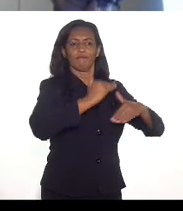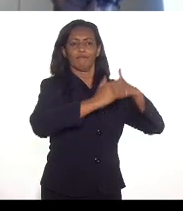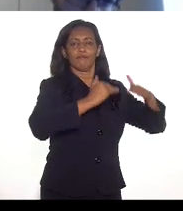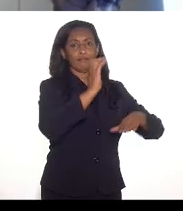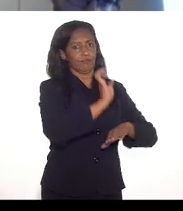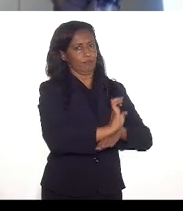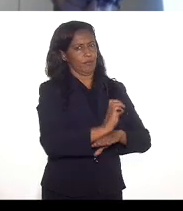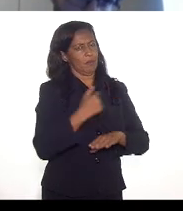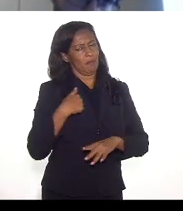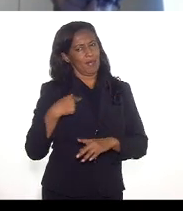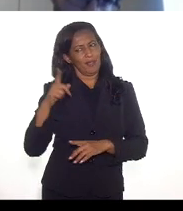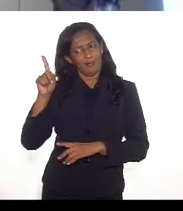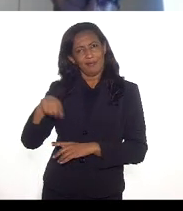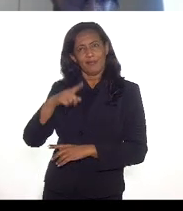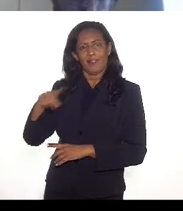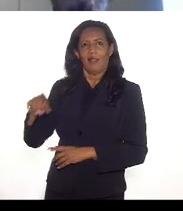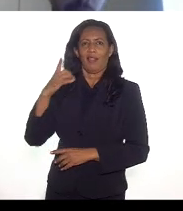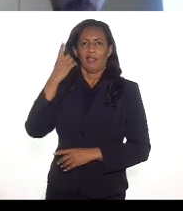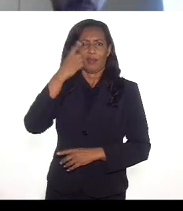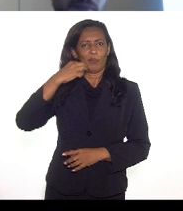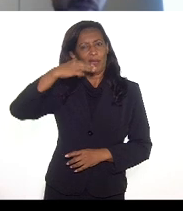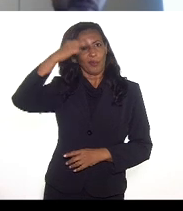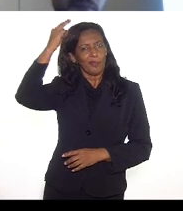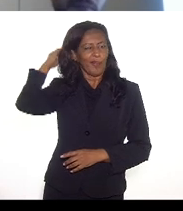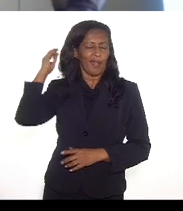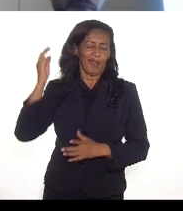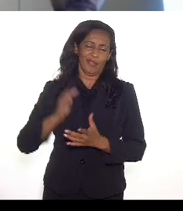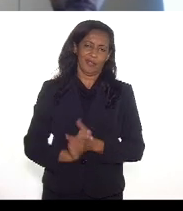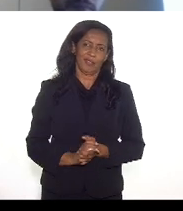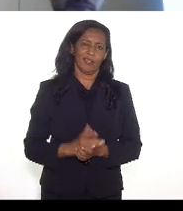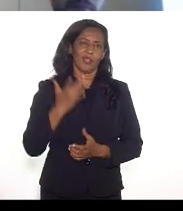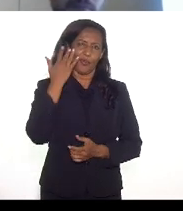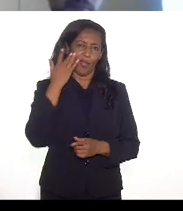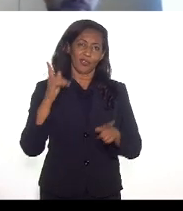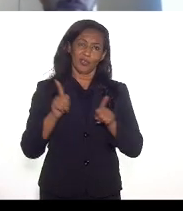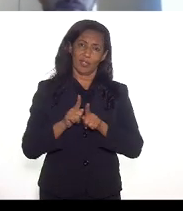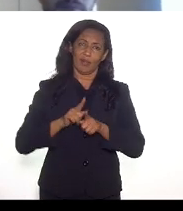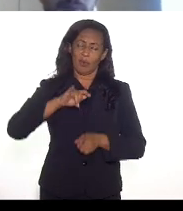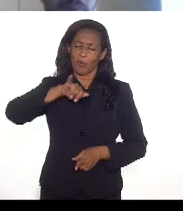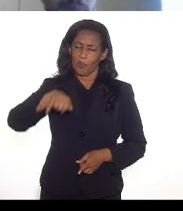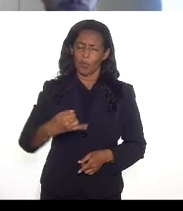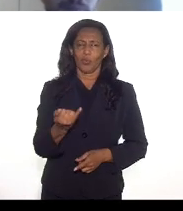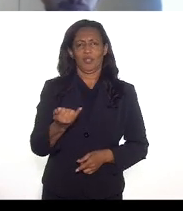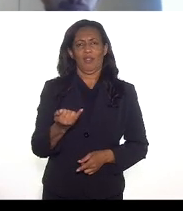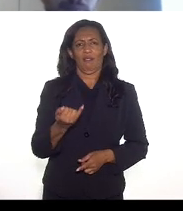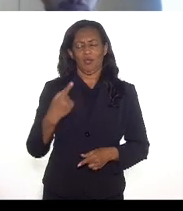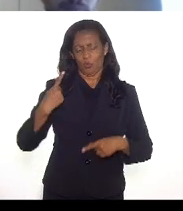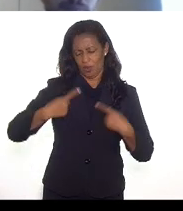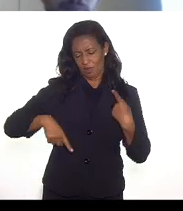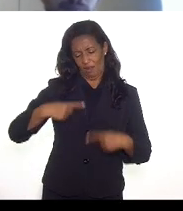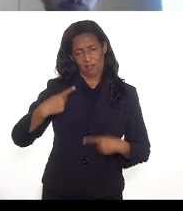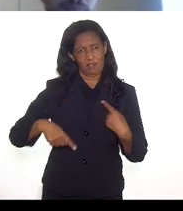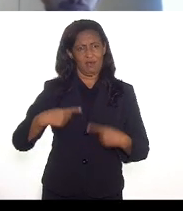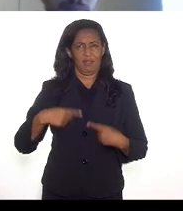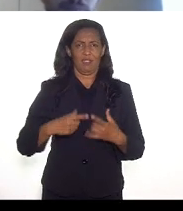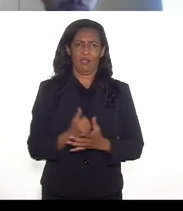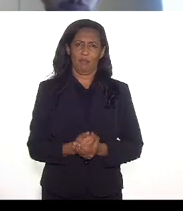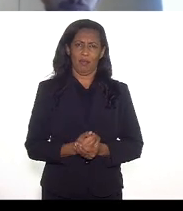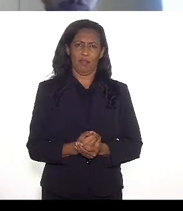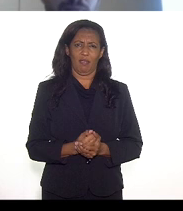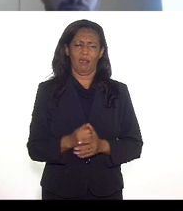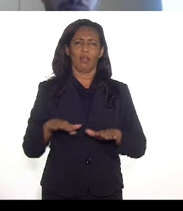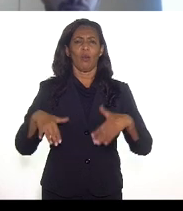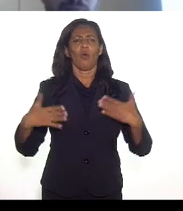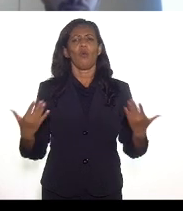discordar do deputado Márcio Pacheco. Eu acho que também é uma oportunidade da gente começar a debater qual a função